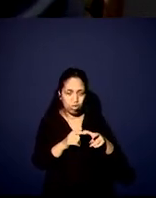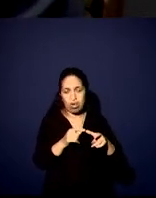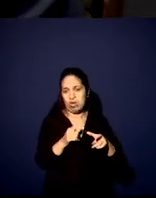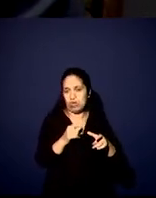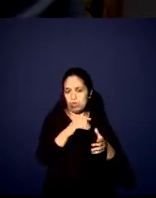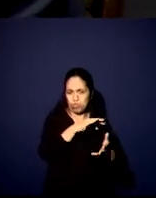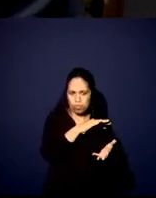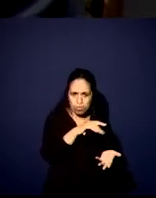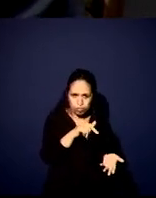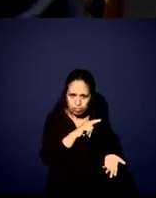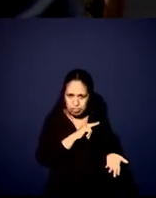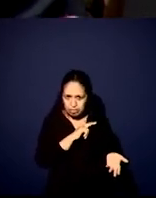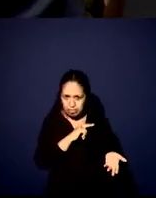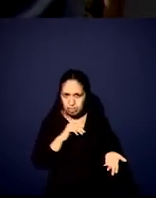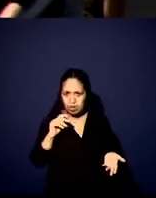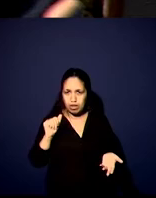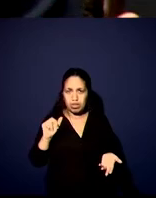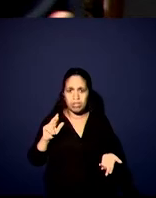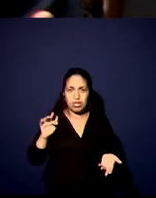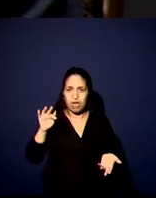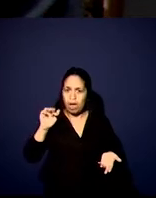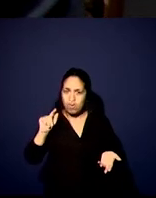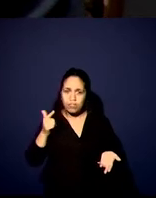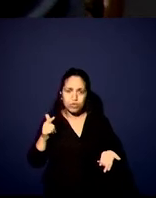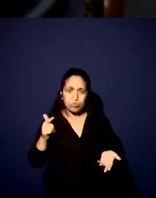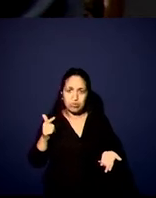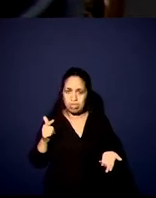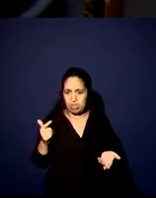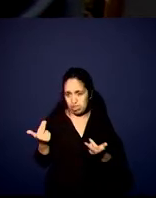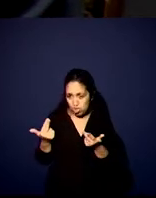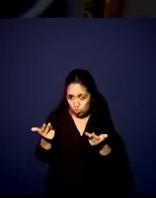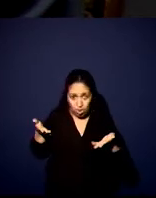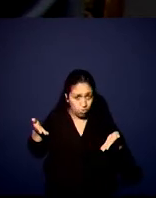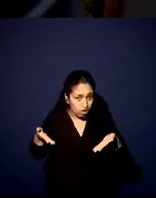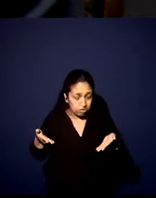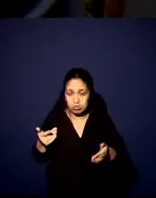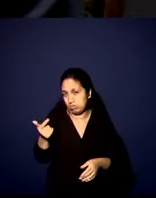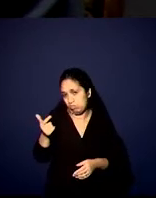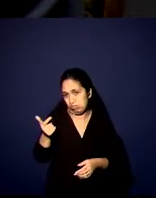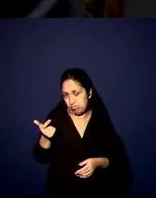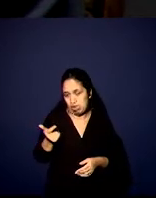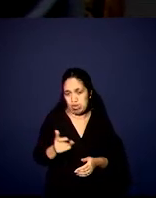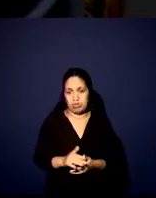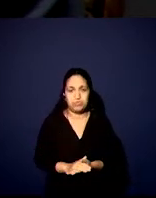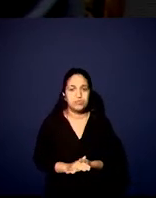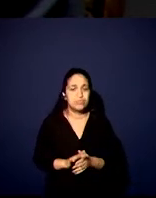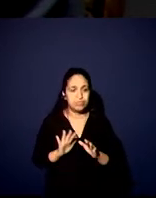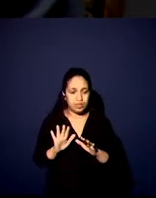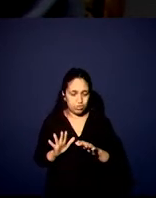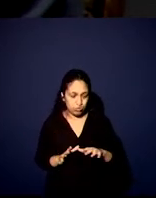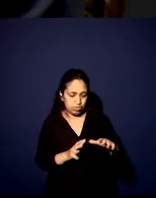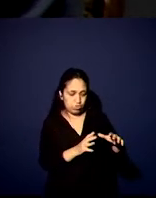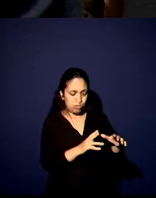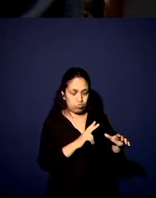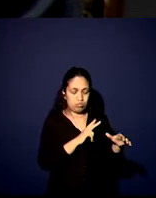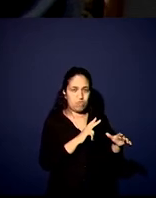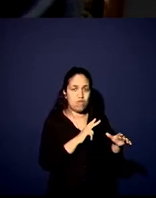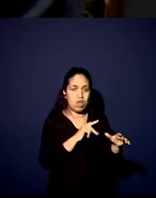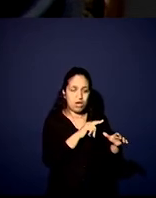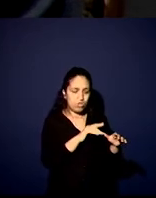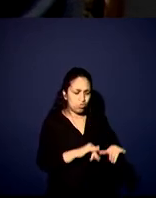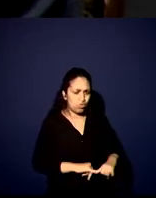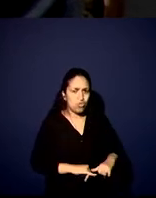desista a situação como atual ao mesmo tempo do setor privado sofre muito com